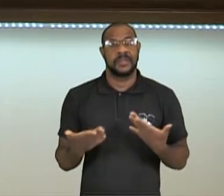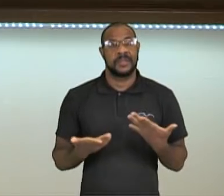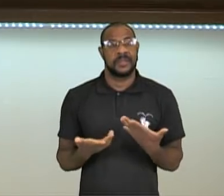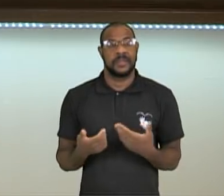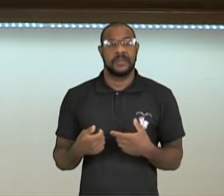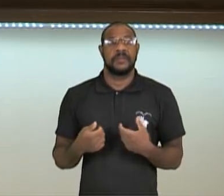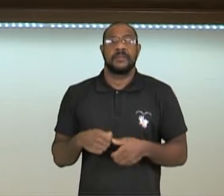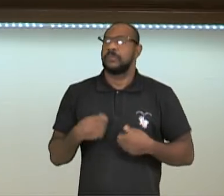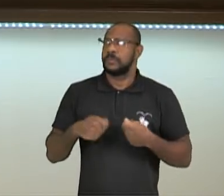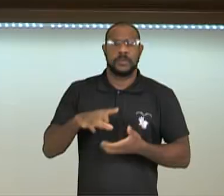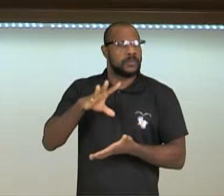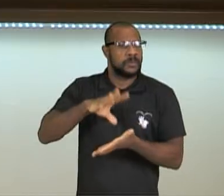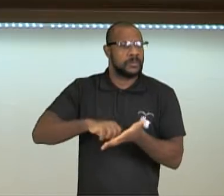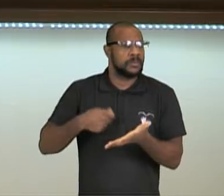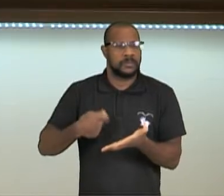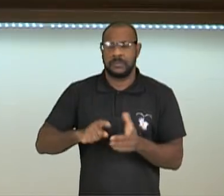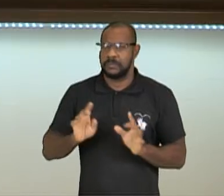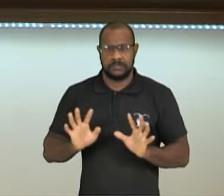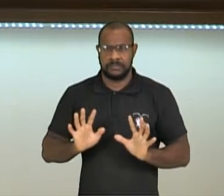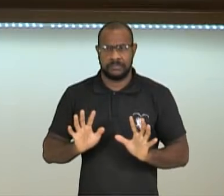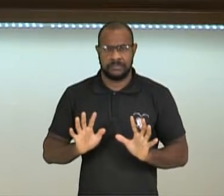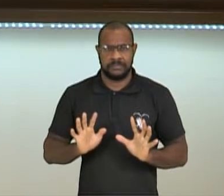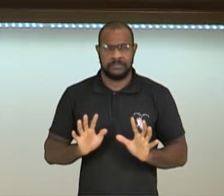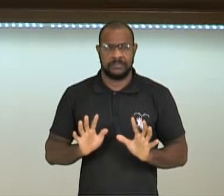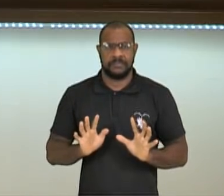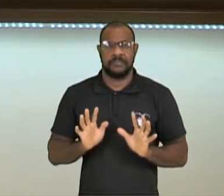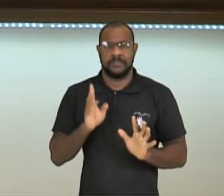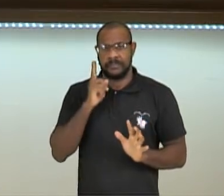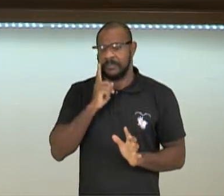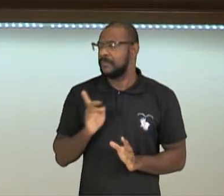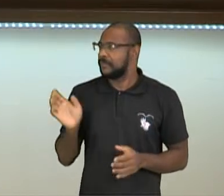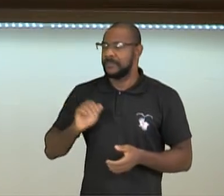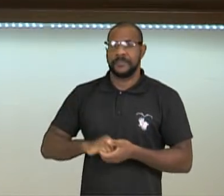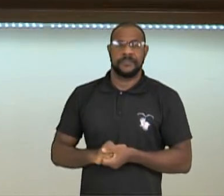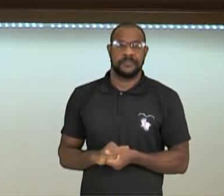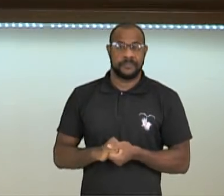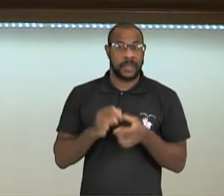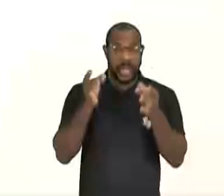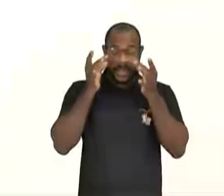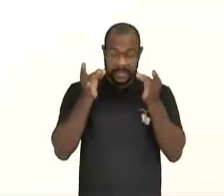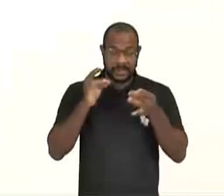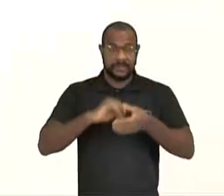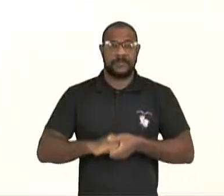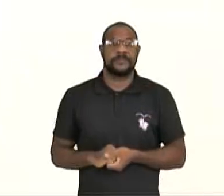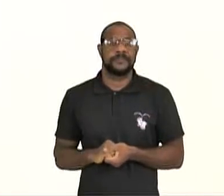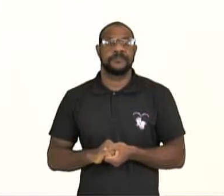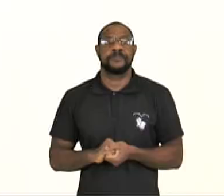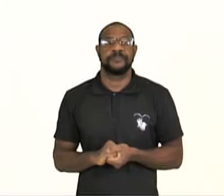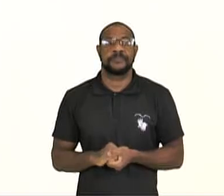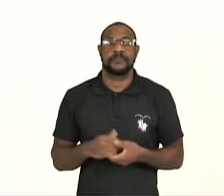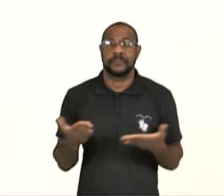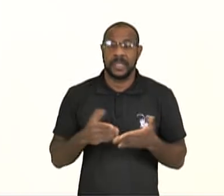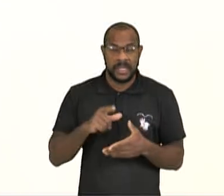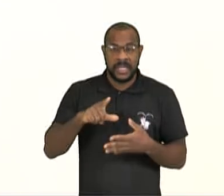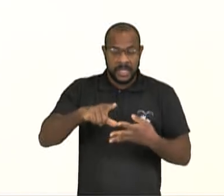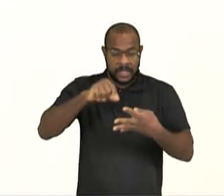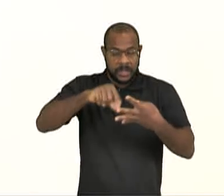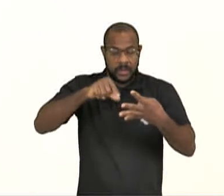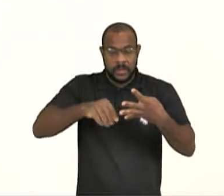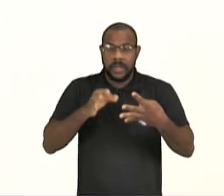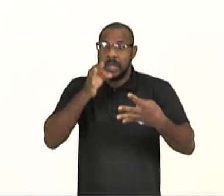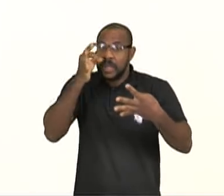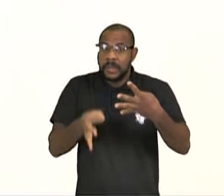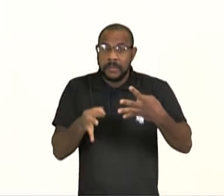precisa copiar o texto, vai fazendo junto comigo, tá? Então vamos lá. Presta atenção. Escolha a alternativa correta